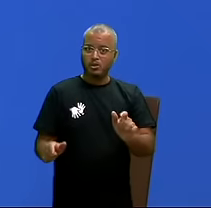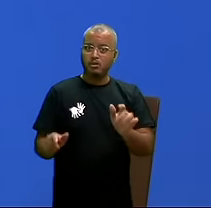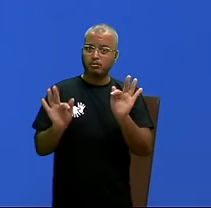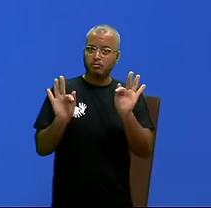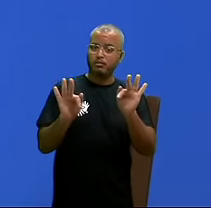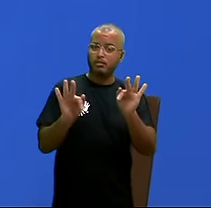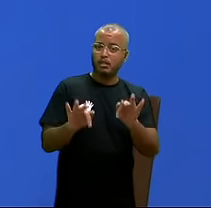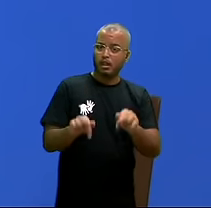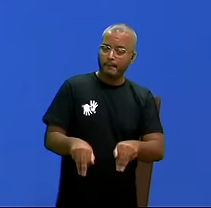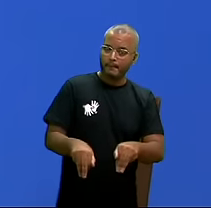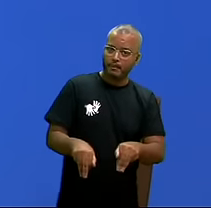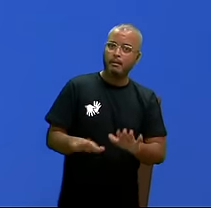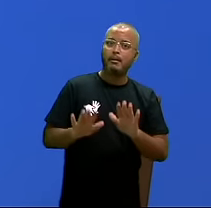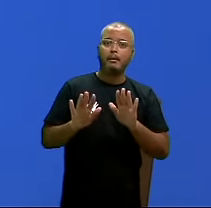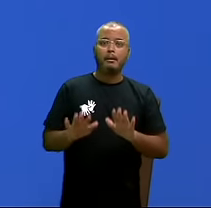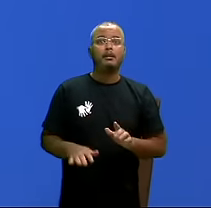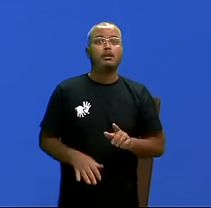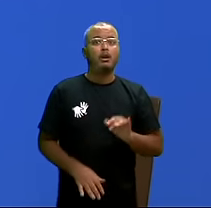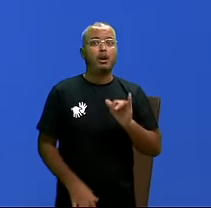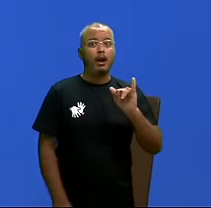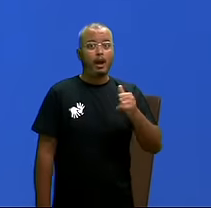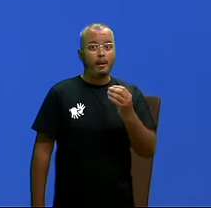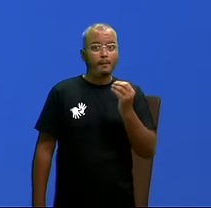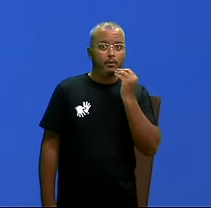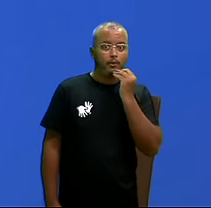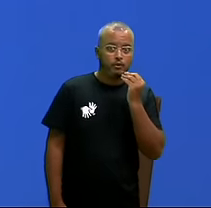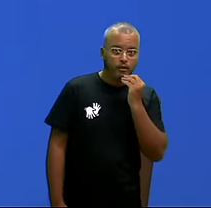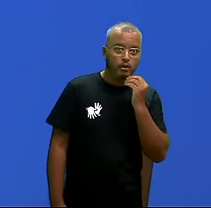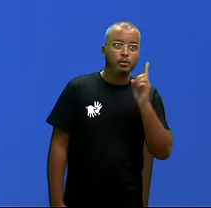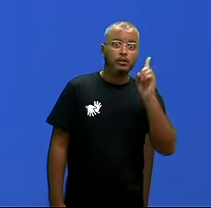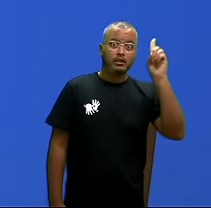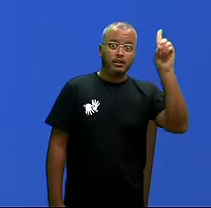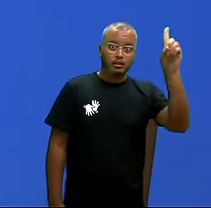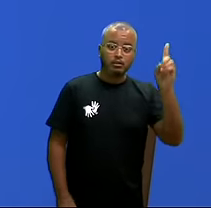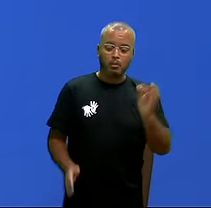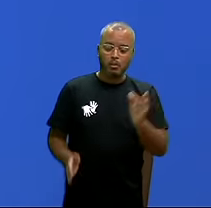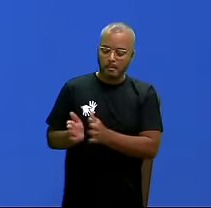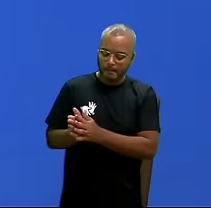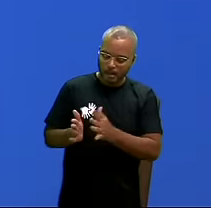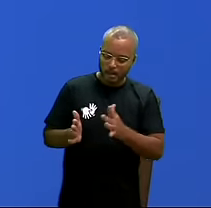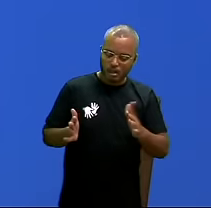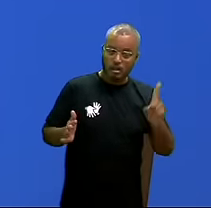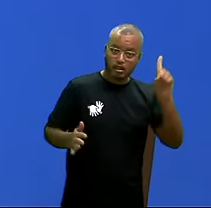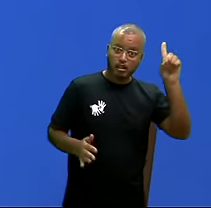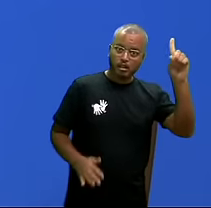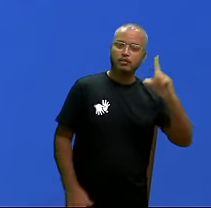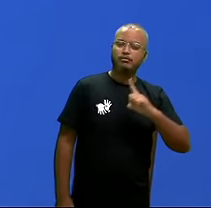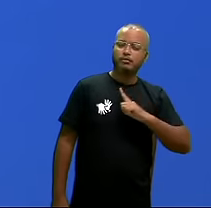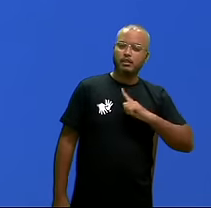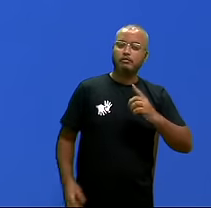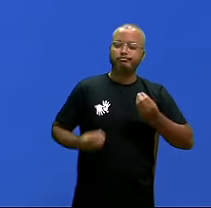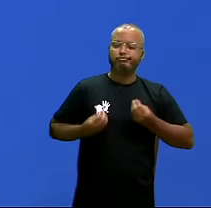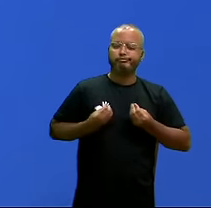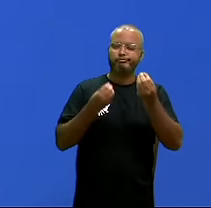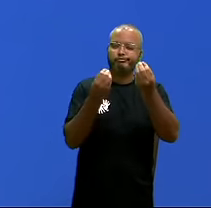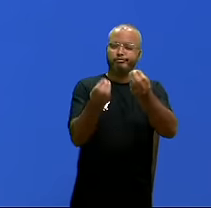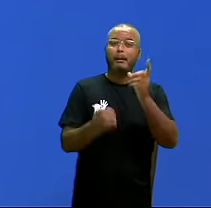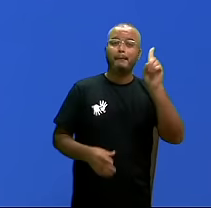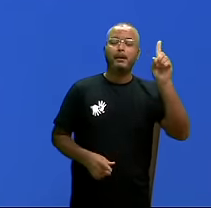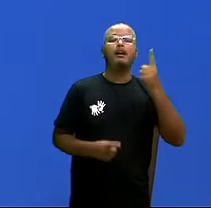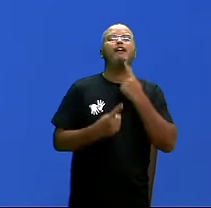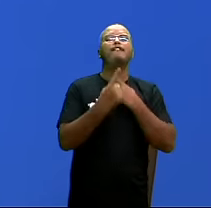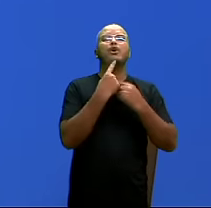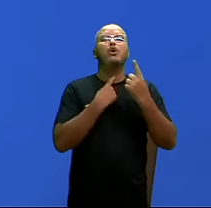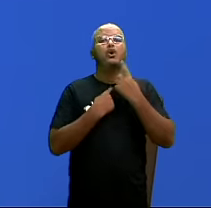passam, irmão, é bom você aproveitar o tempo que Deus tem para a tua vida aqui na terra, porque ele vai passar, mas a vontade e o plano de Deus não